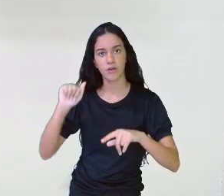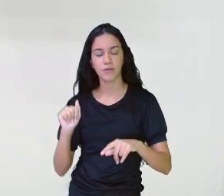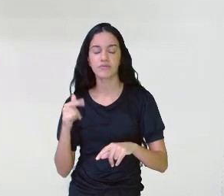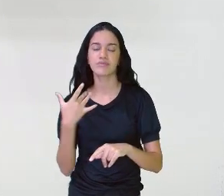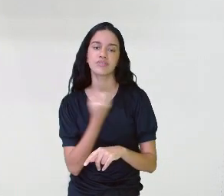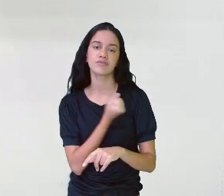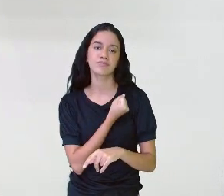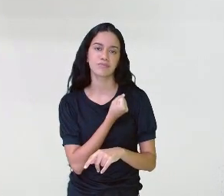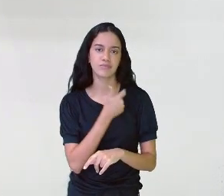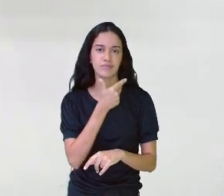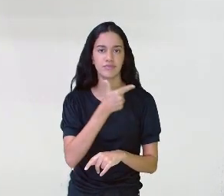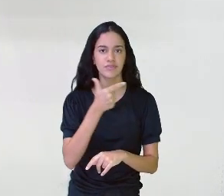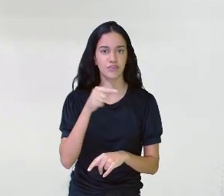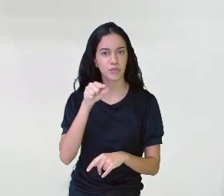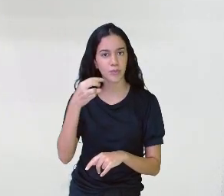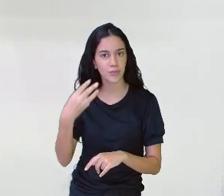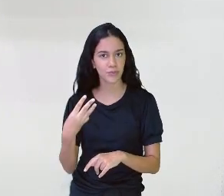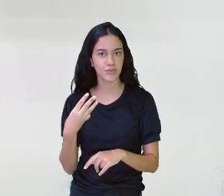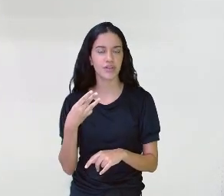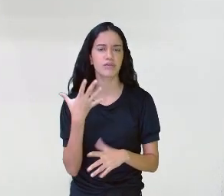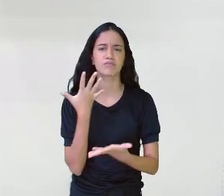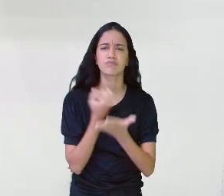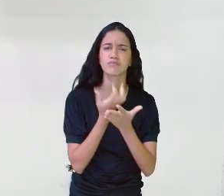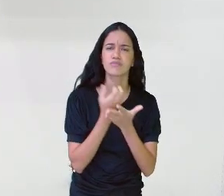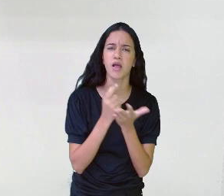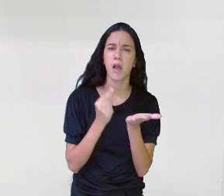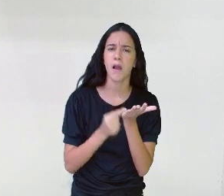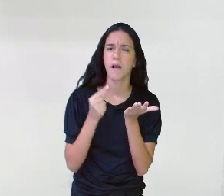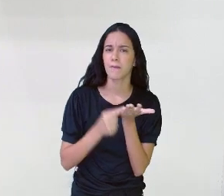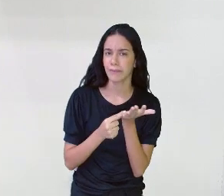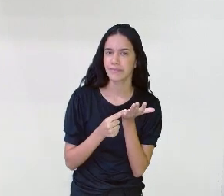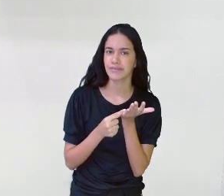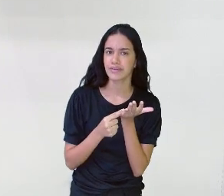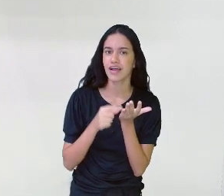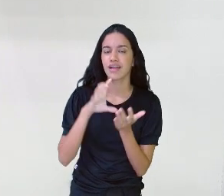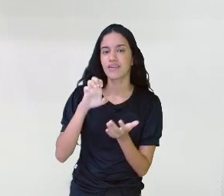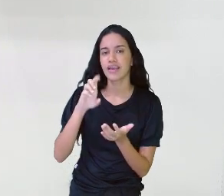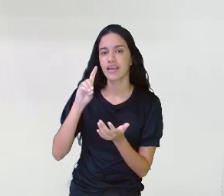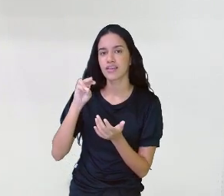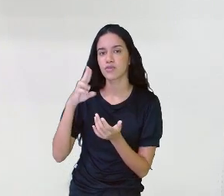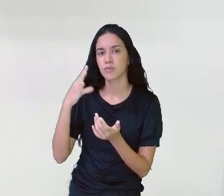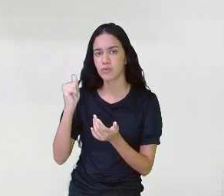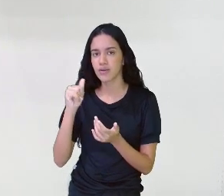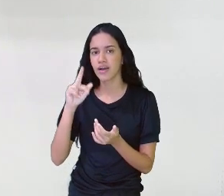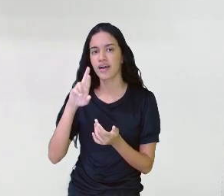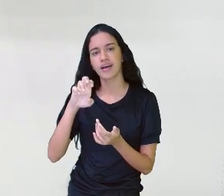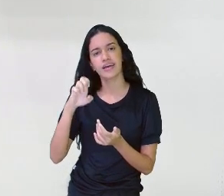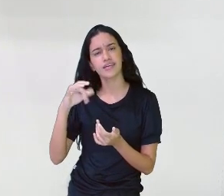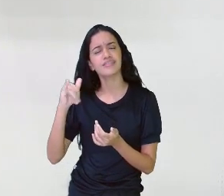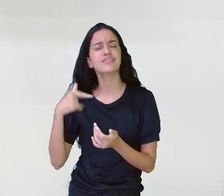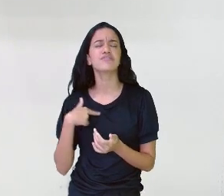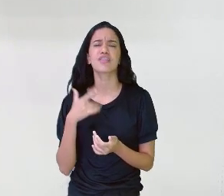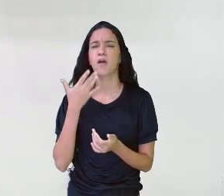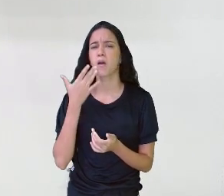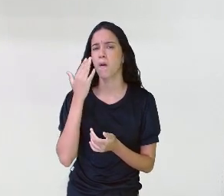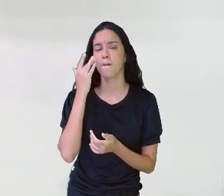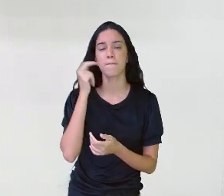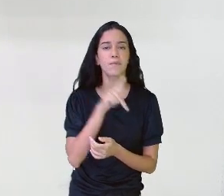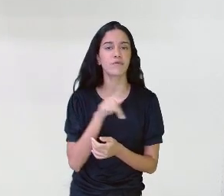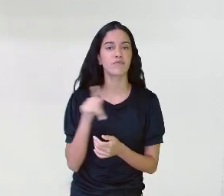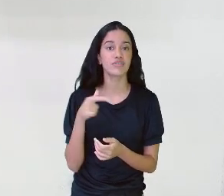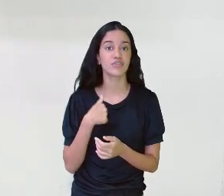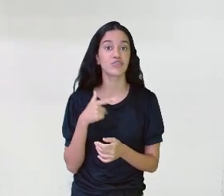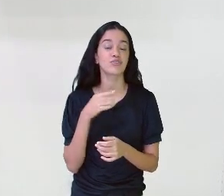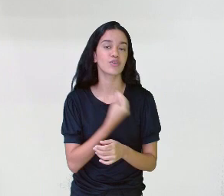canal 22.3, já baixou o aplicativo do Educa Recife? Não, professora, é porque eu gosto de assistir ao vivo